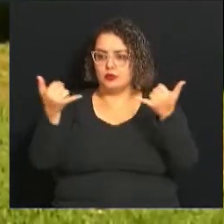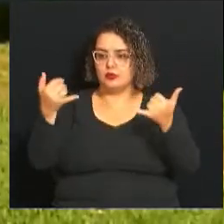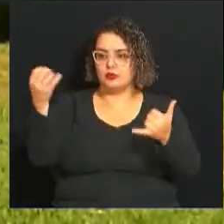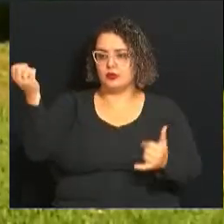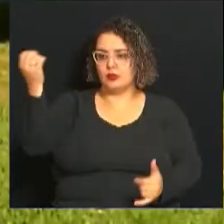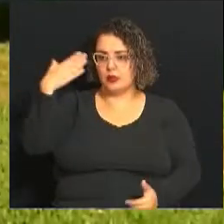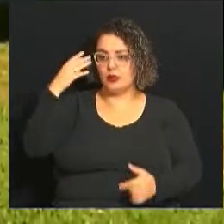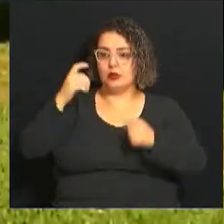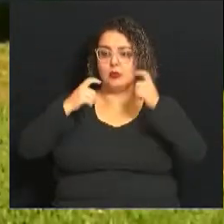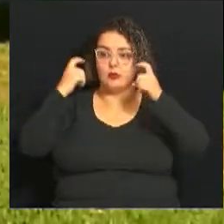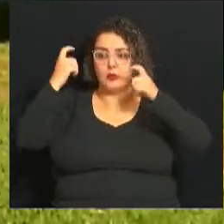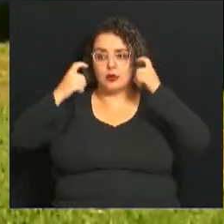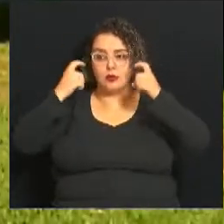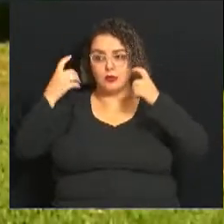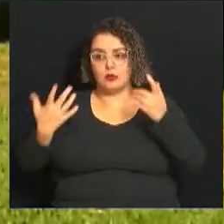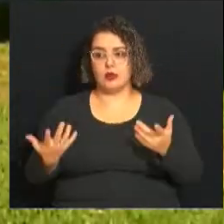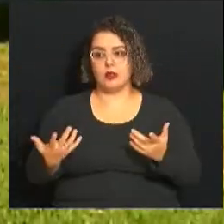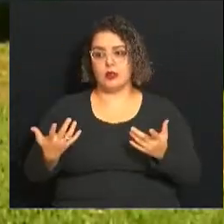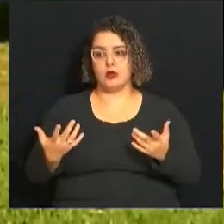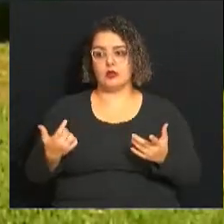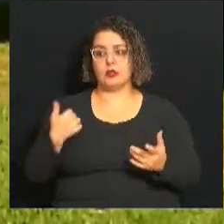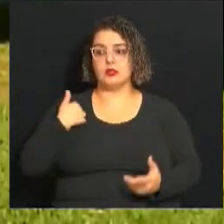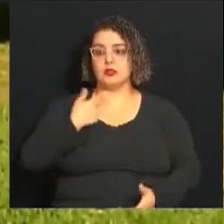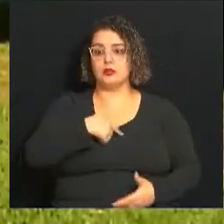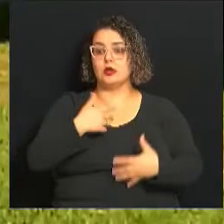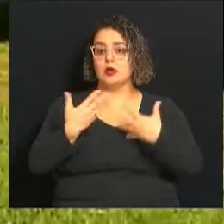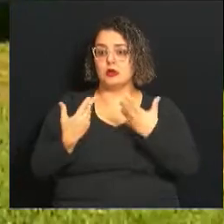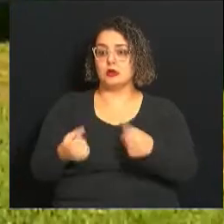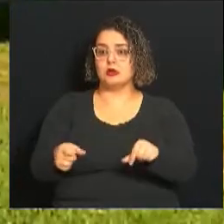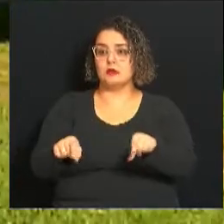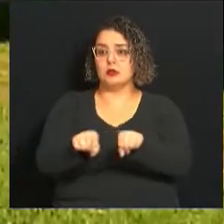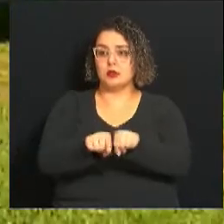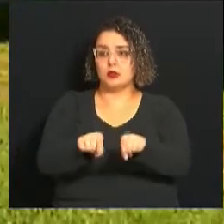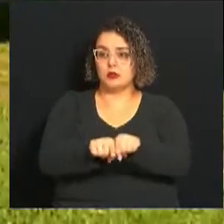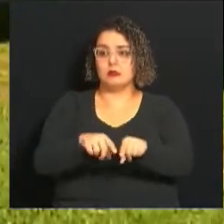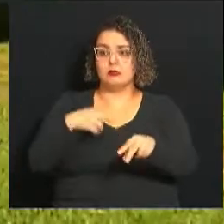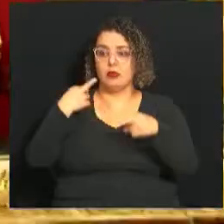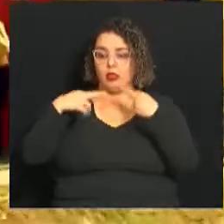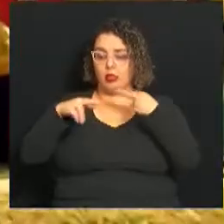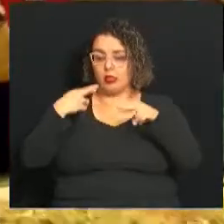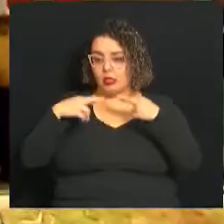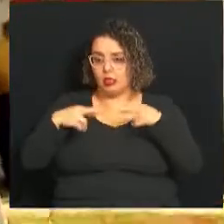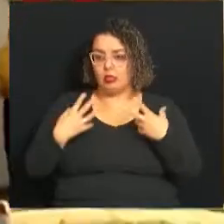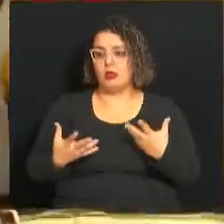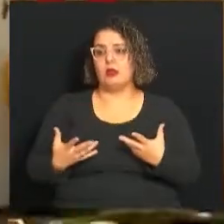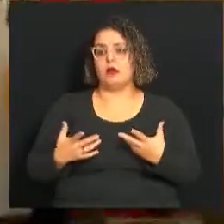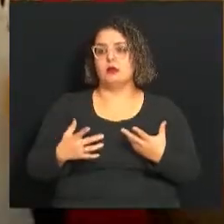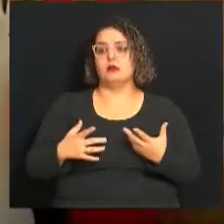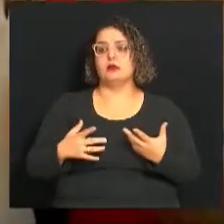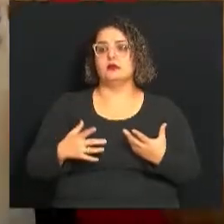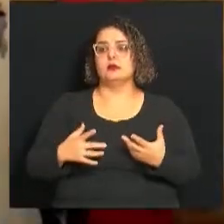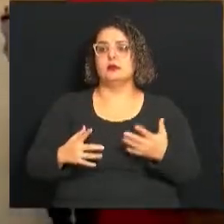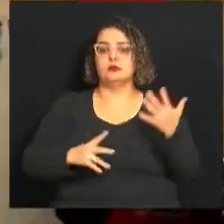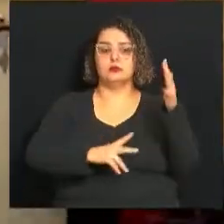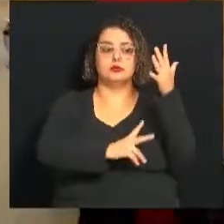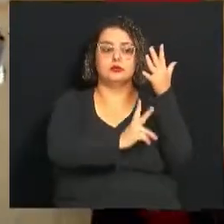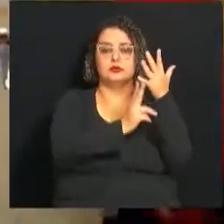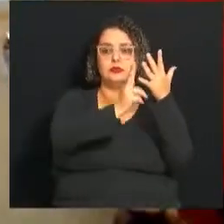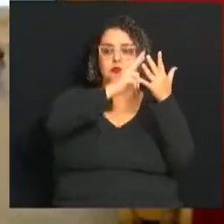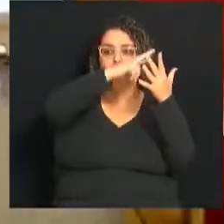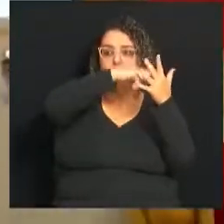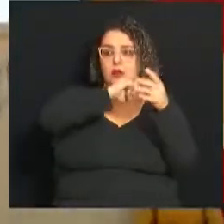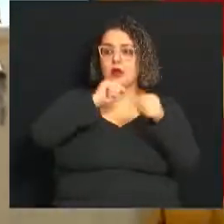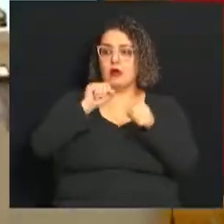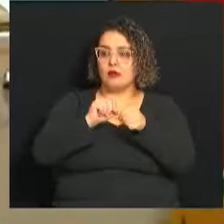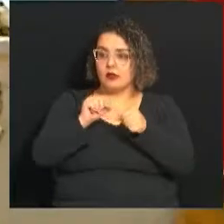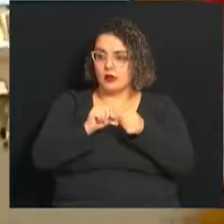preocupadas, mas recebemos também, muitas vezes, reclamações de algumas podas que são executadas,